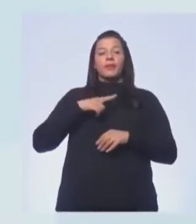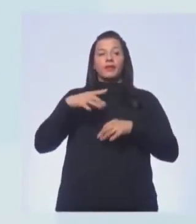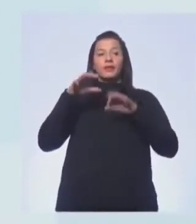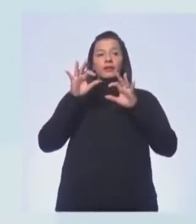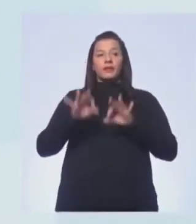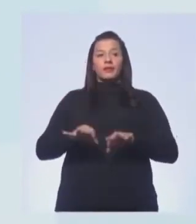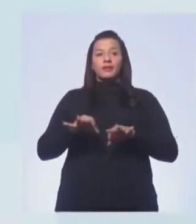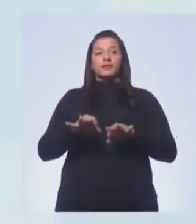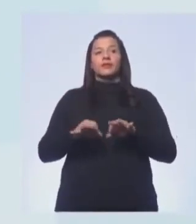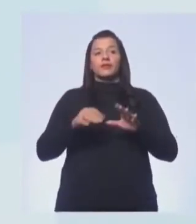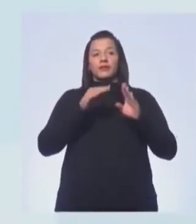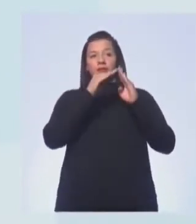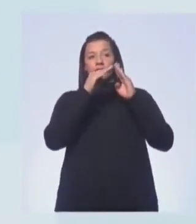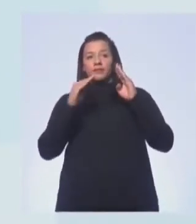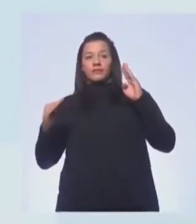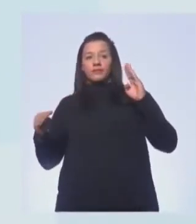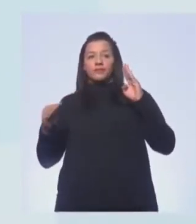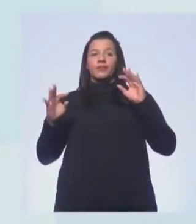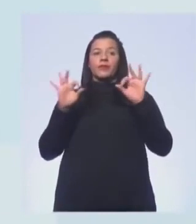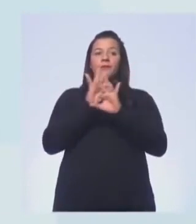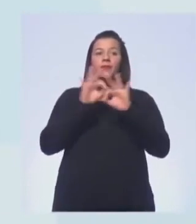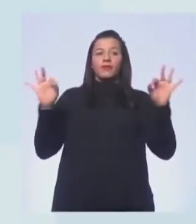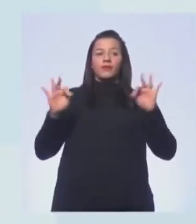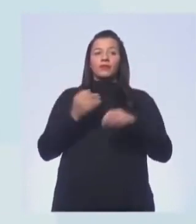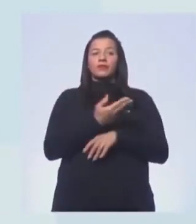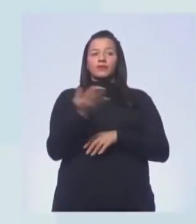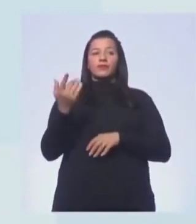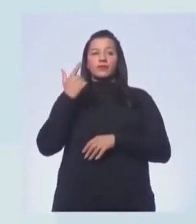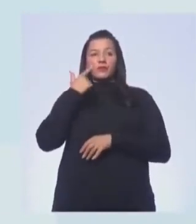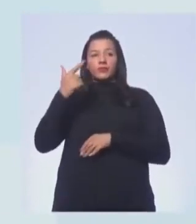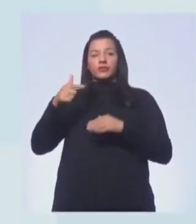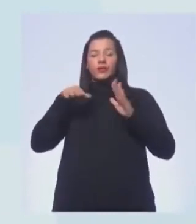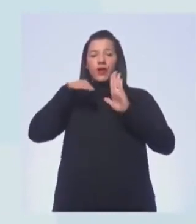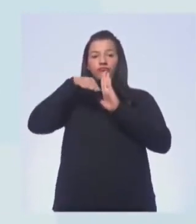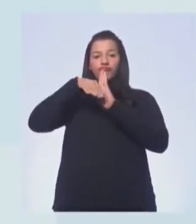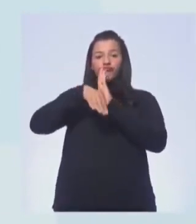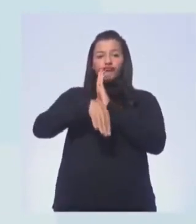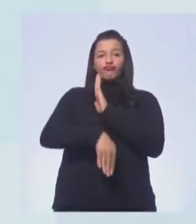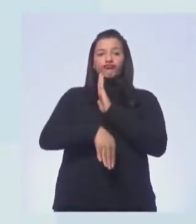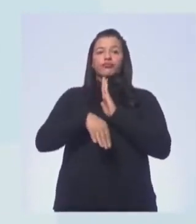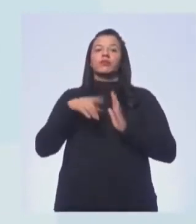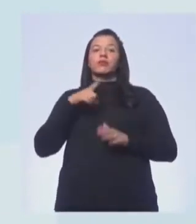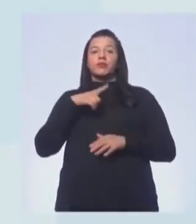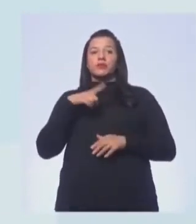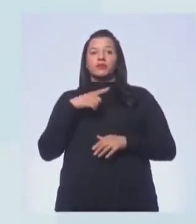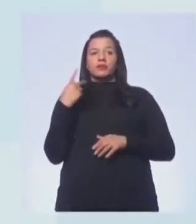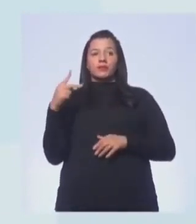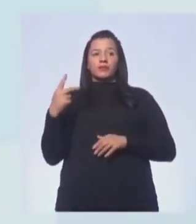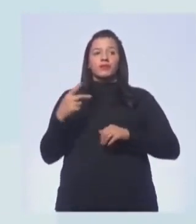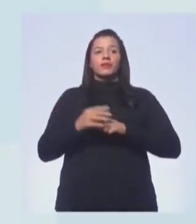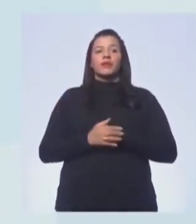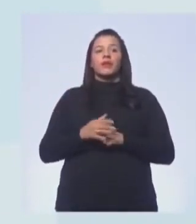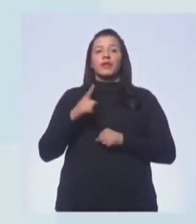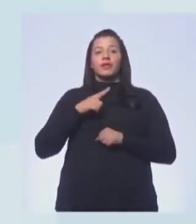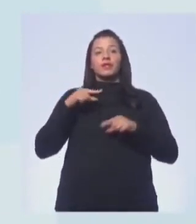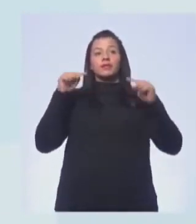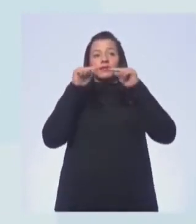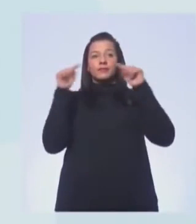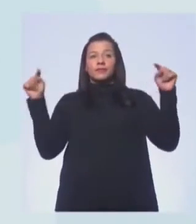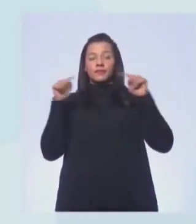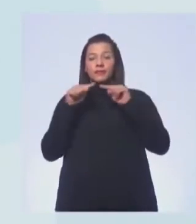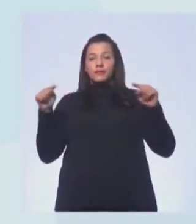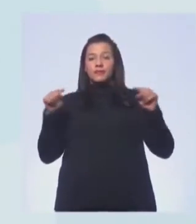muito, o gráfico de linha, esse que está perfeito para você mostrar aquela queda. Para mostrar aquela queda. Que está lá no setor. Lá, porque tá os gráficos de linha, eles